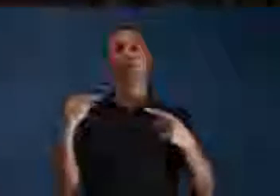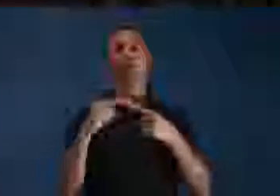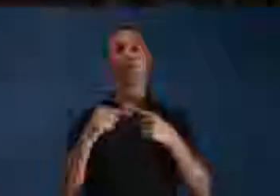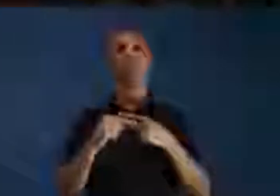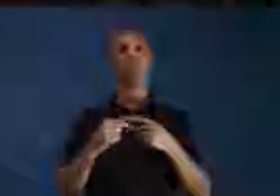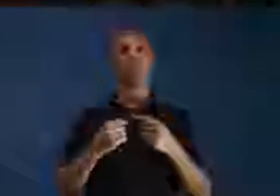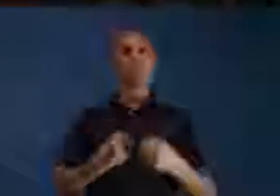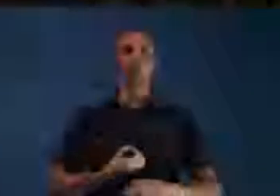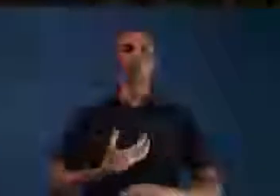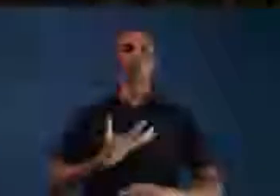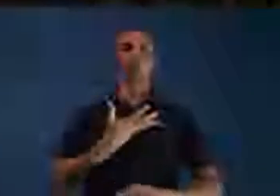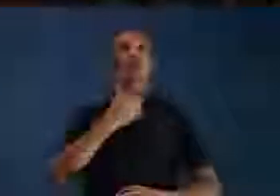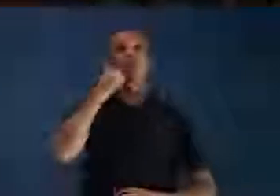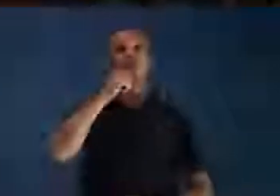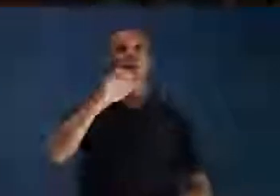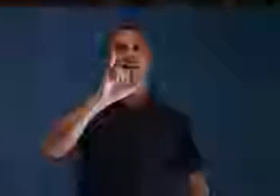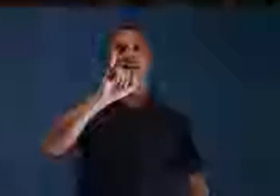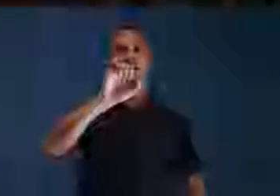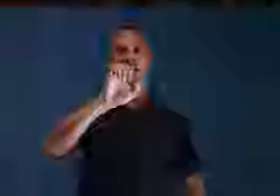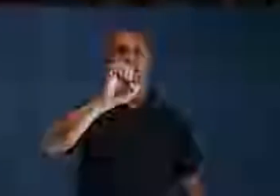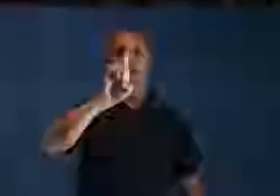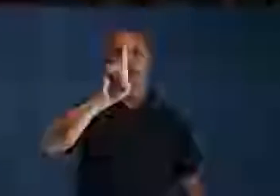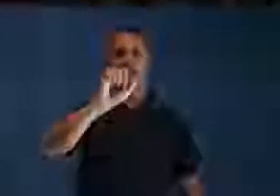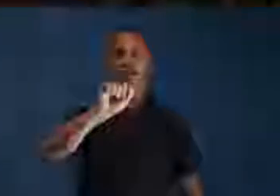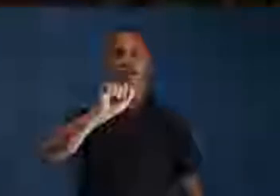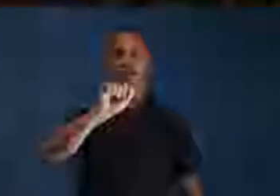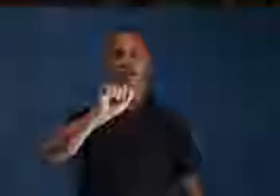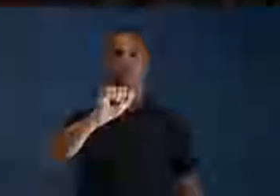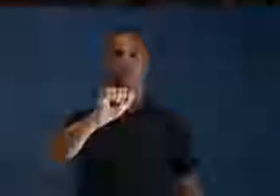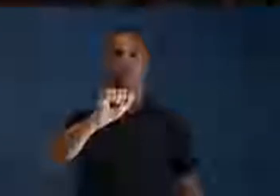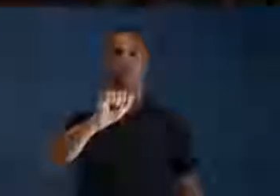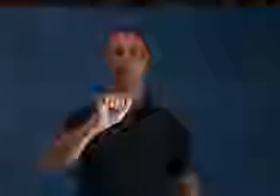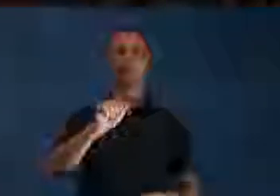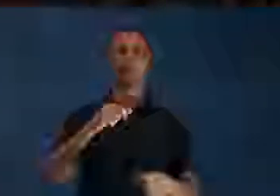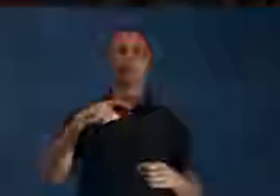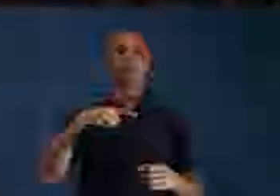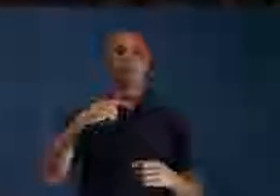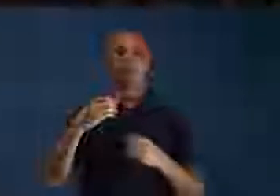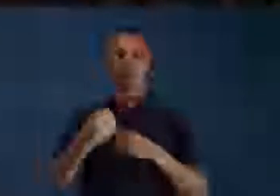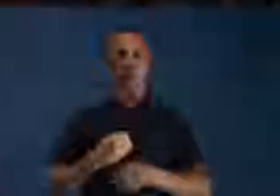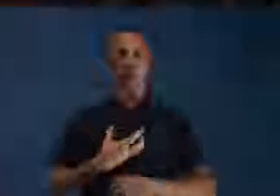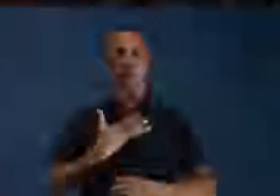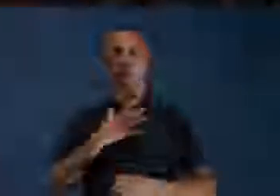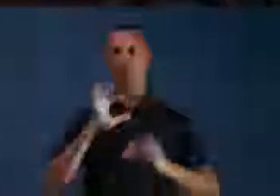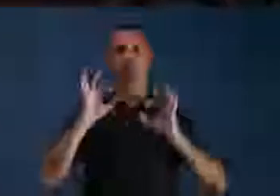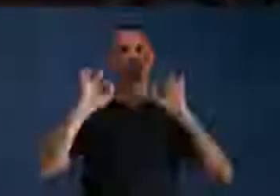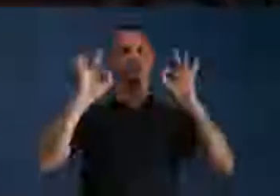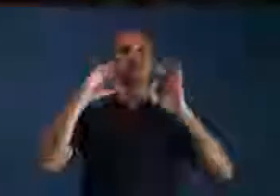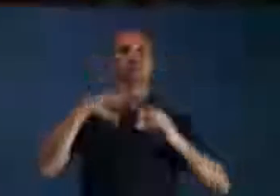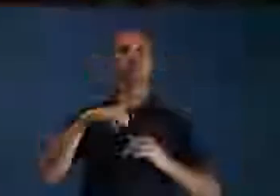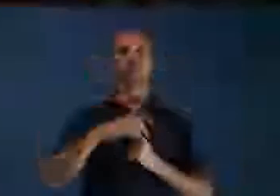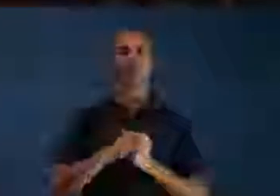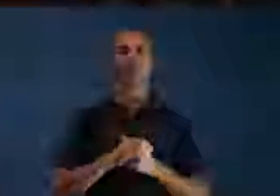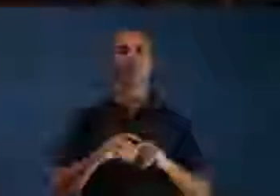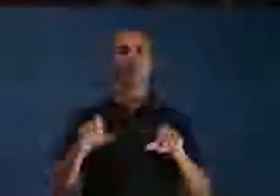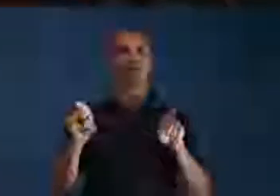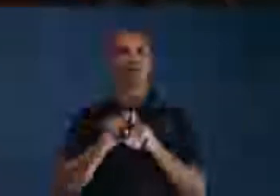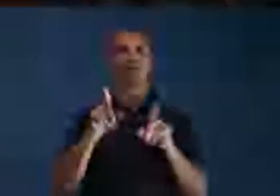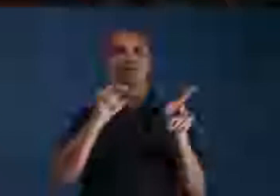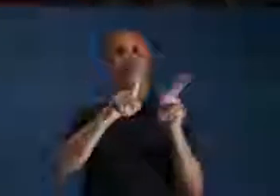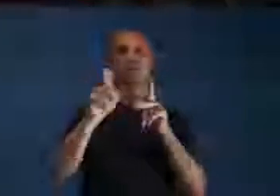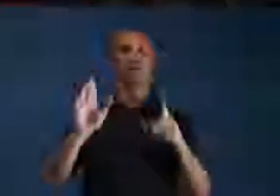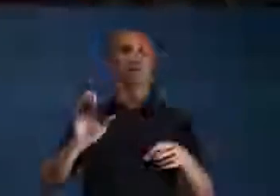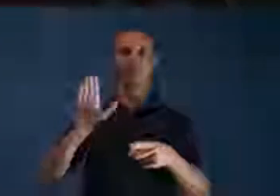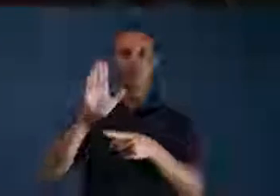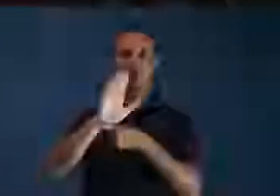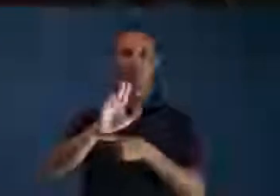obra da poeta Ieda Prats Bernes, que é uma delicadíssima, elegantíssima poeta, com curadoria da professora